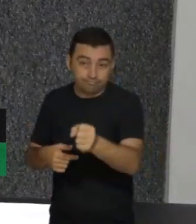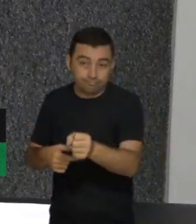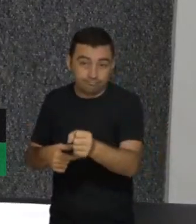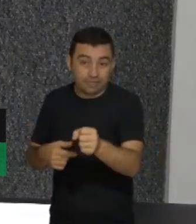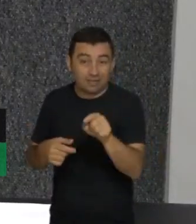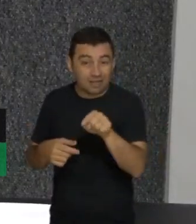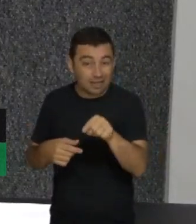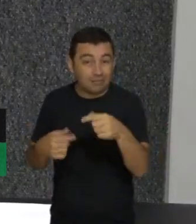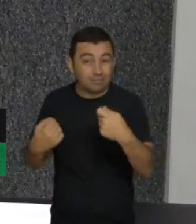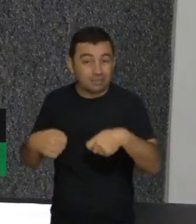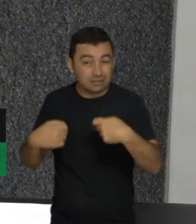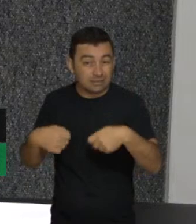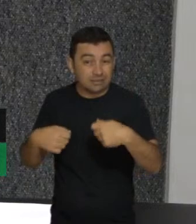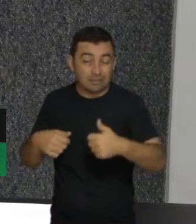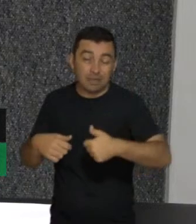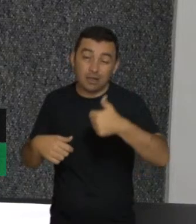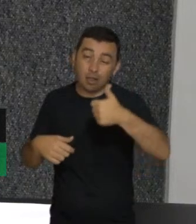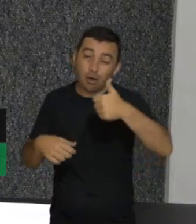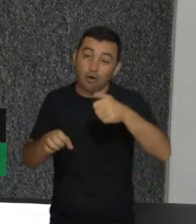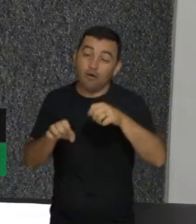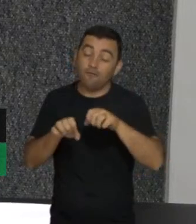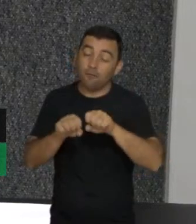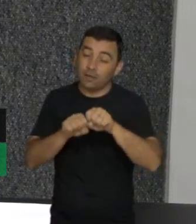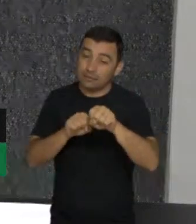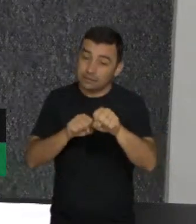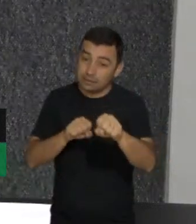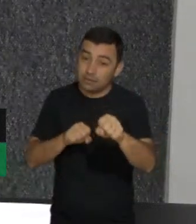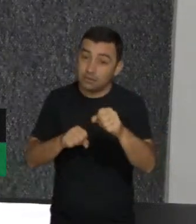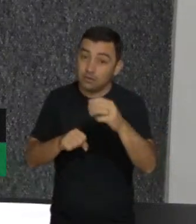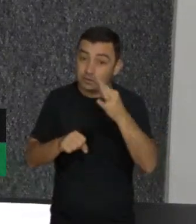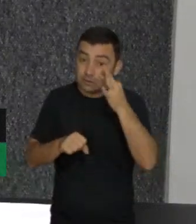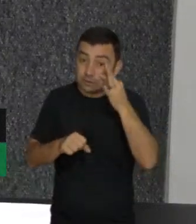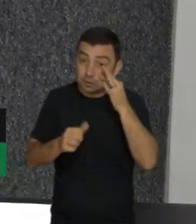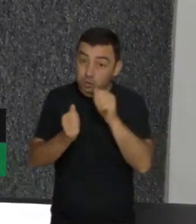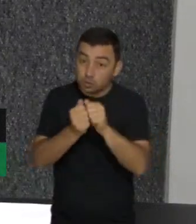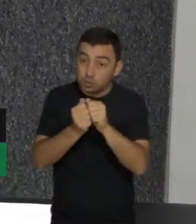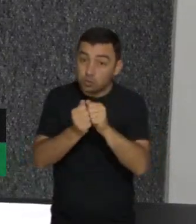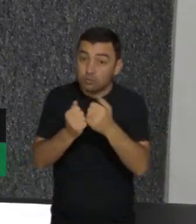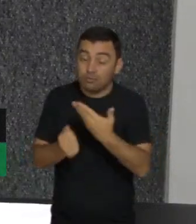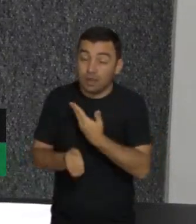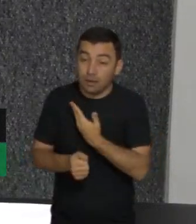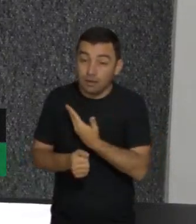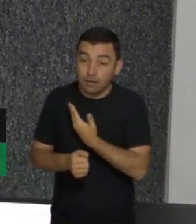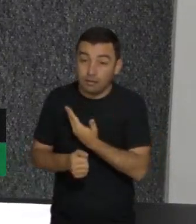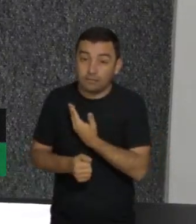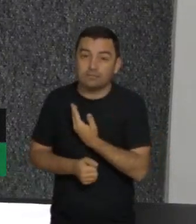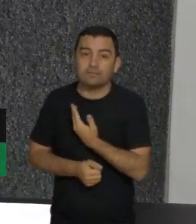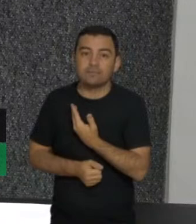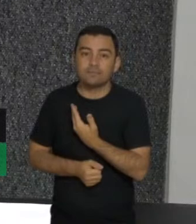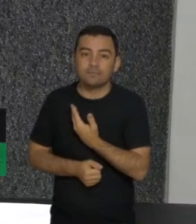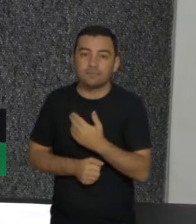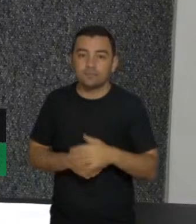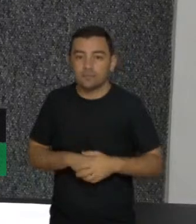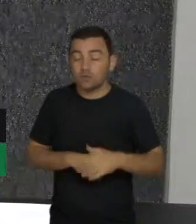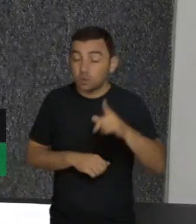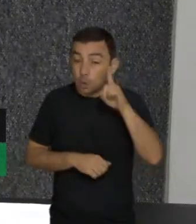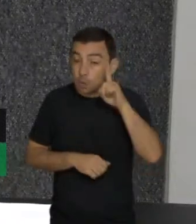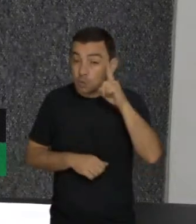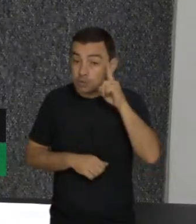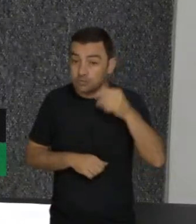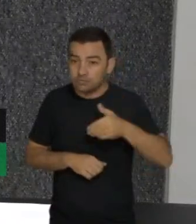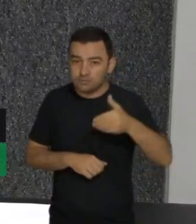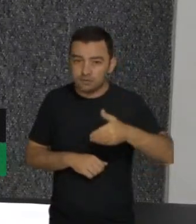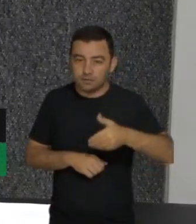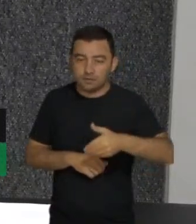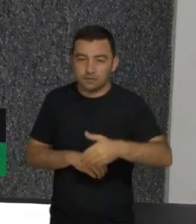formação muito mais estruturada com a presença de de colegas médicos eh eh no dia a dia lado